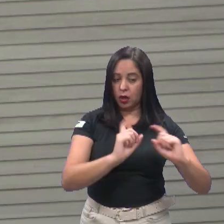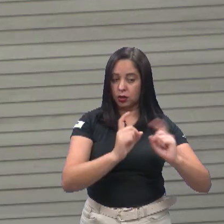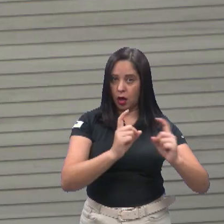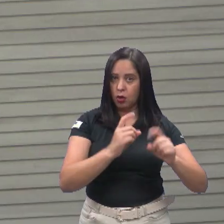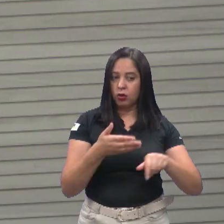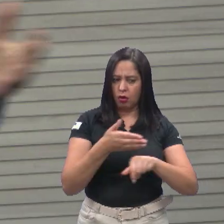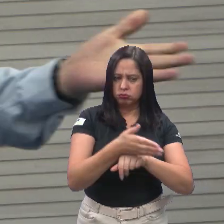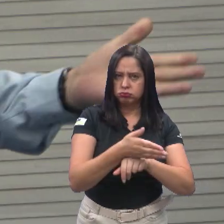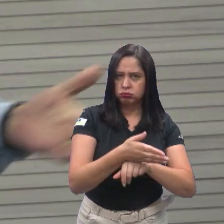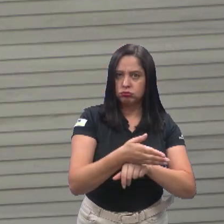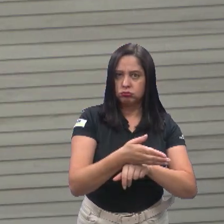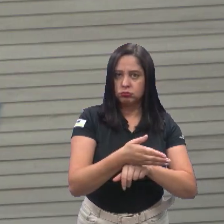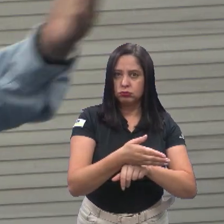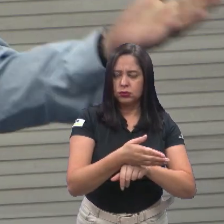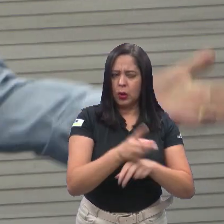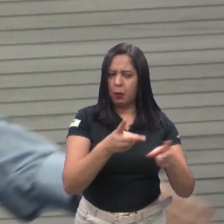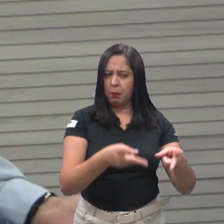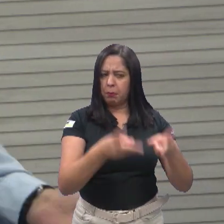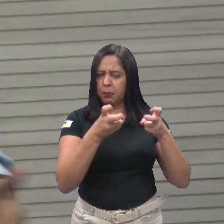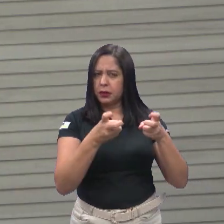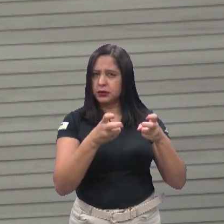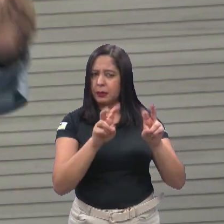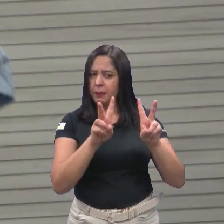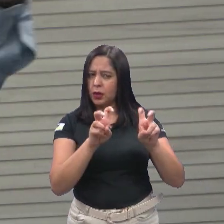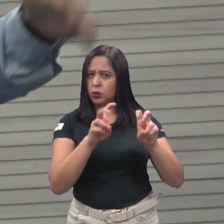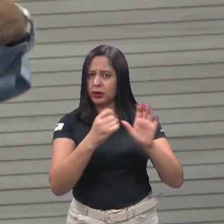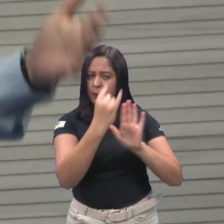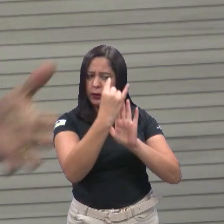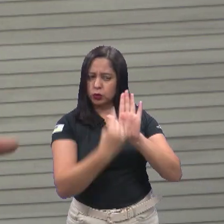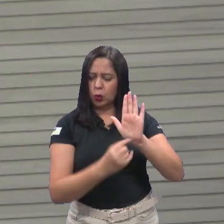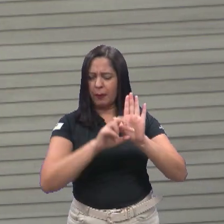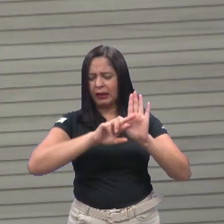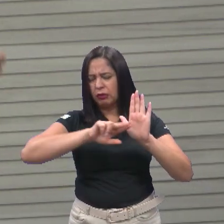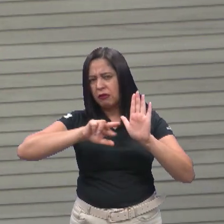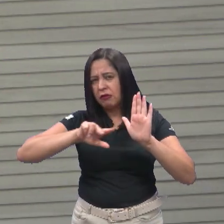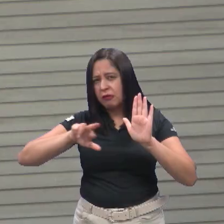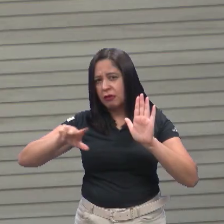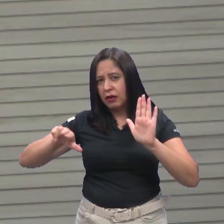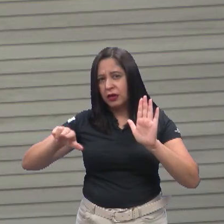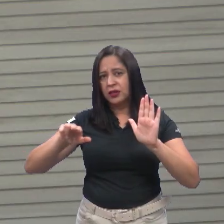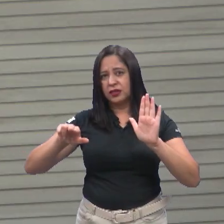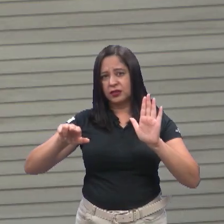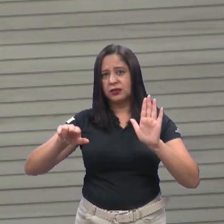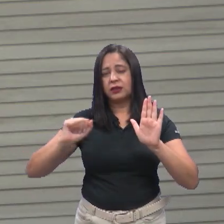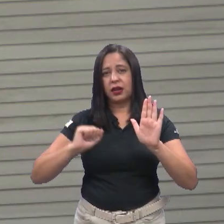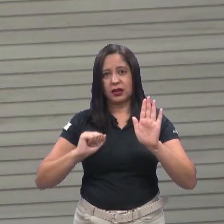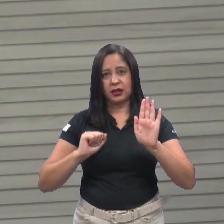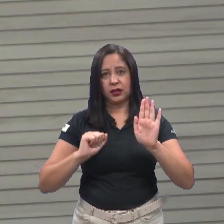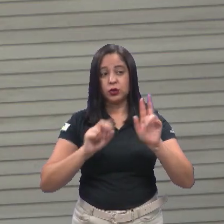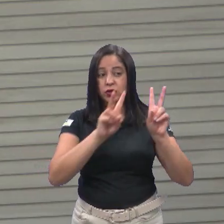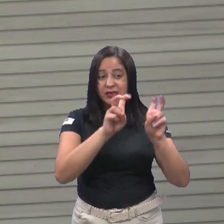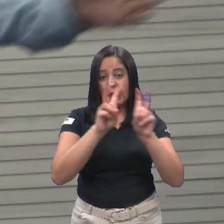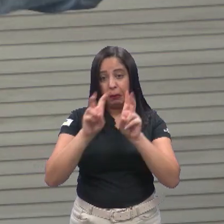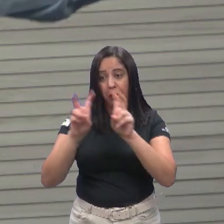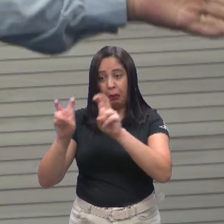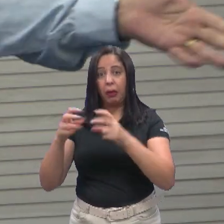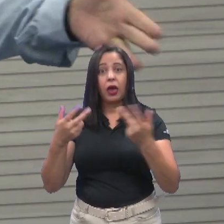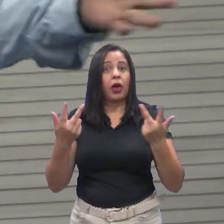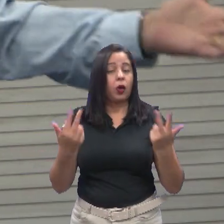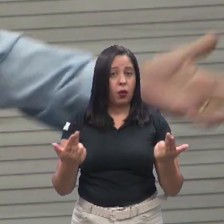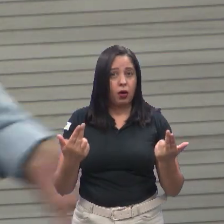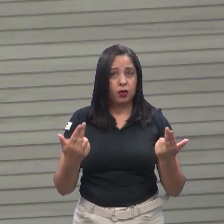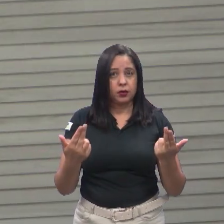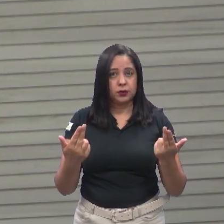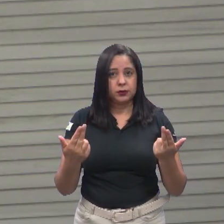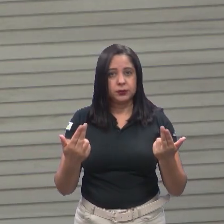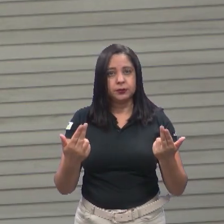passada e eu observei essa questão dos requerimentos. Foram vários requerimentos com o mesmo tema e a vinda